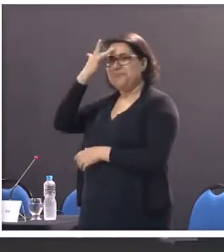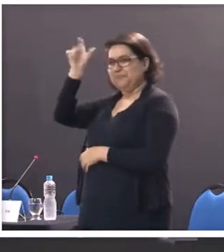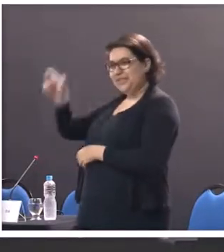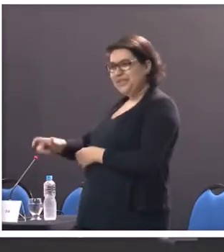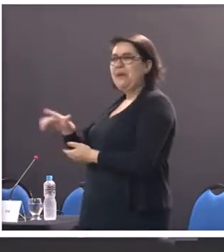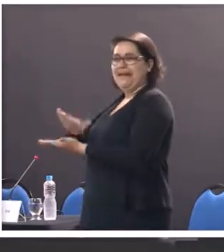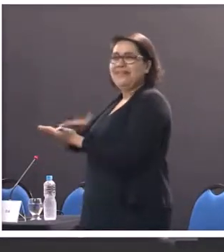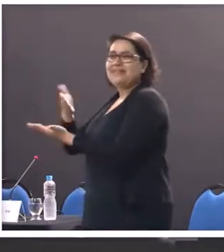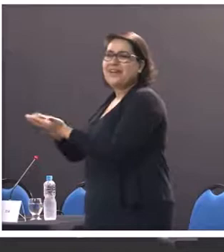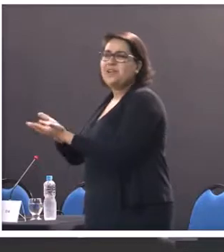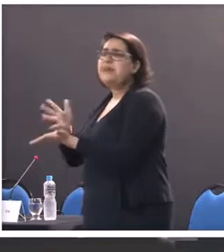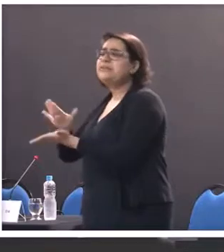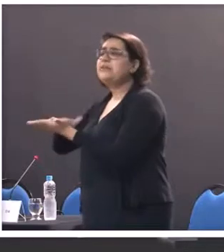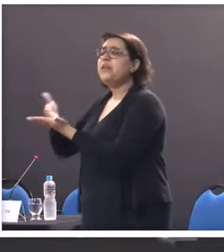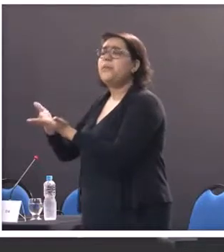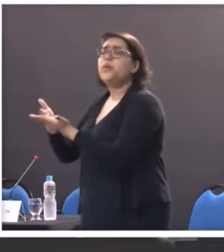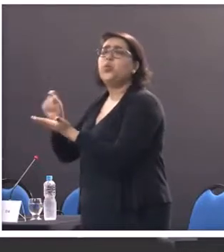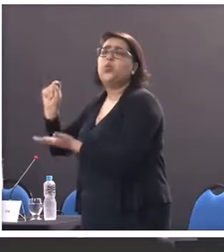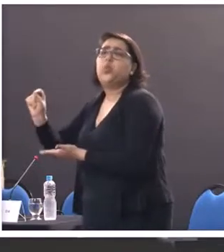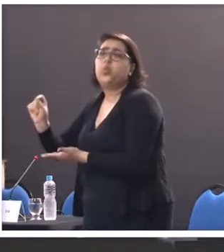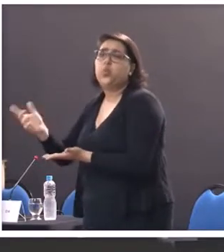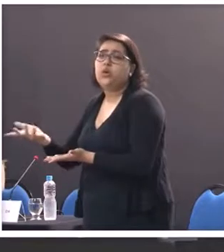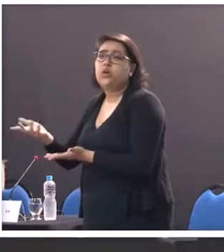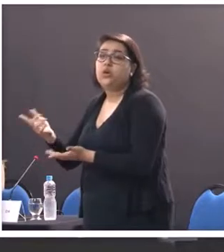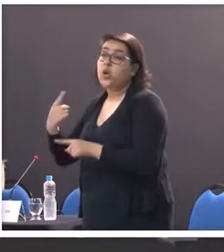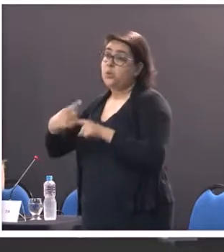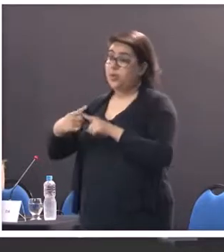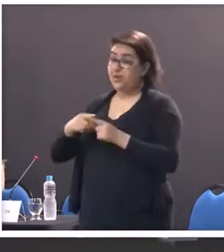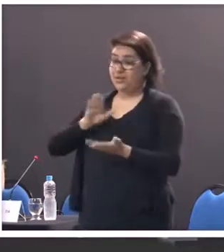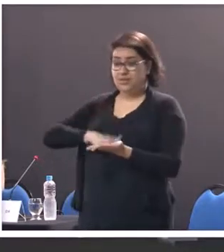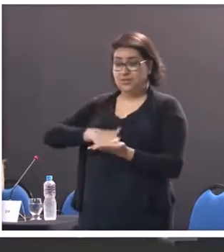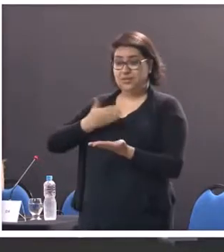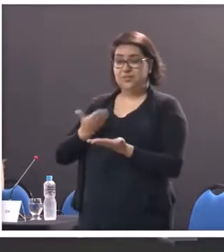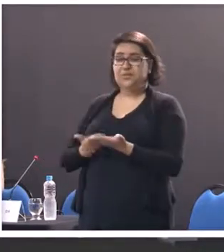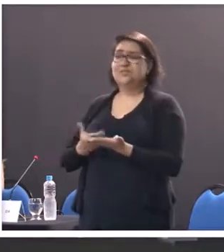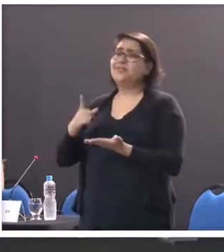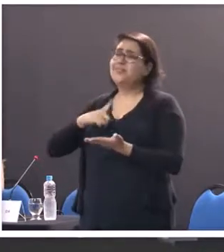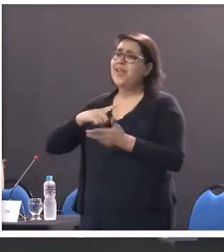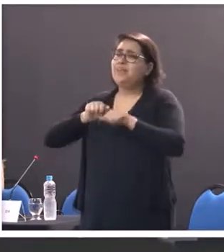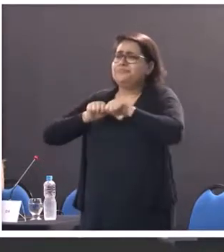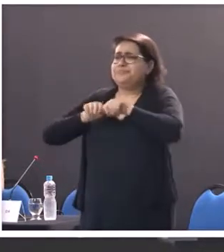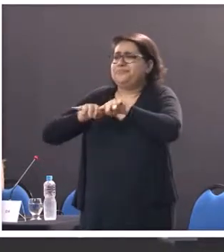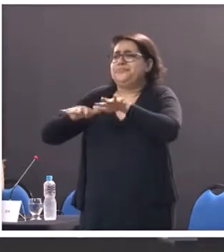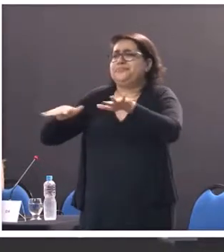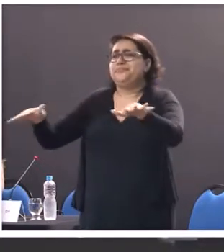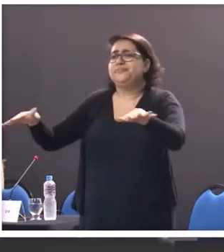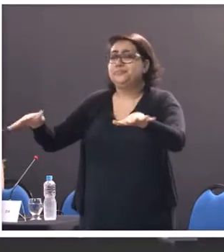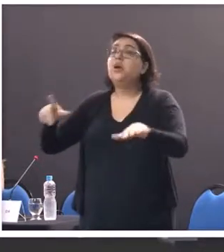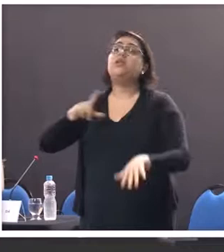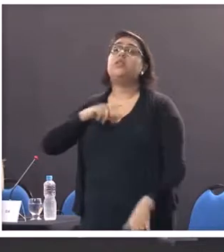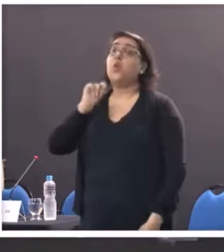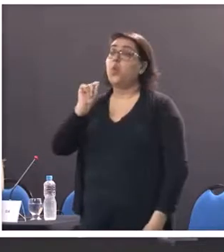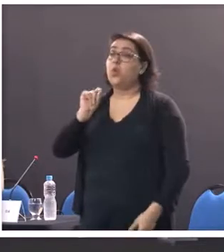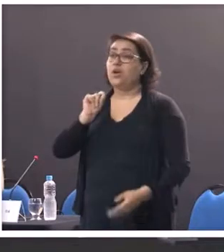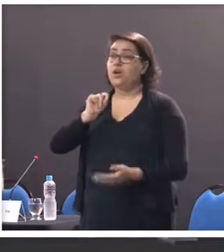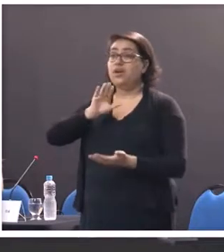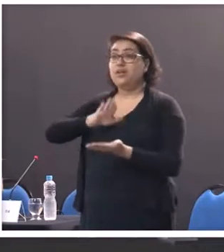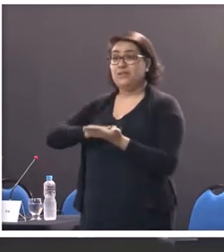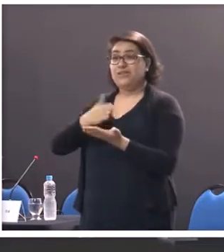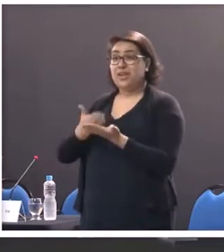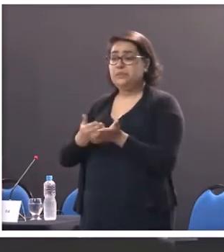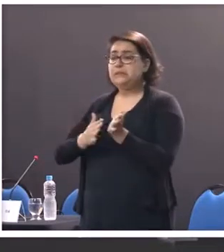intérprete, mas intérprete de quê? Porque a interpretação ela é muito vasta. Nós temos o intérprete do samba